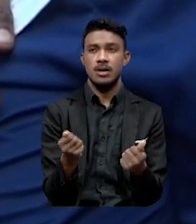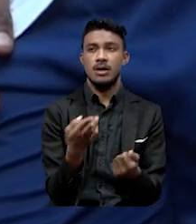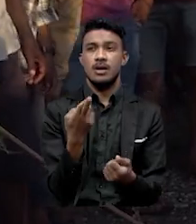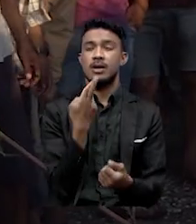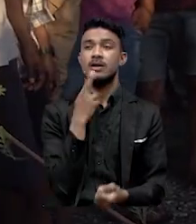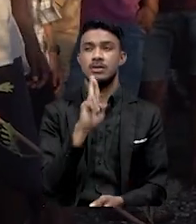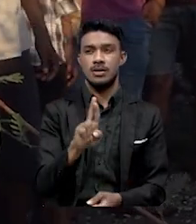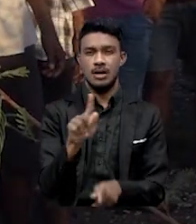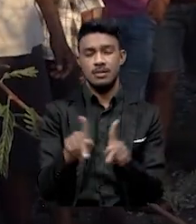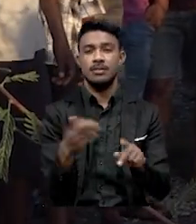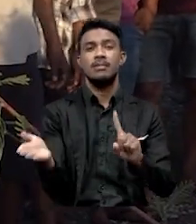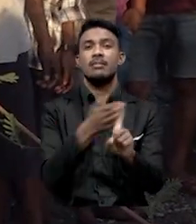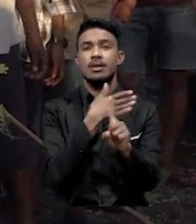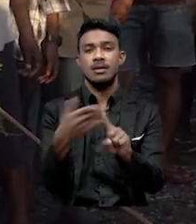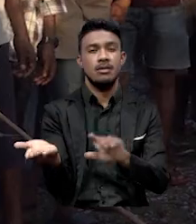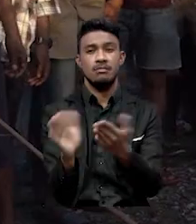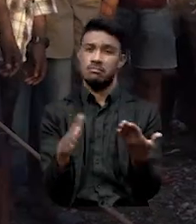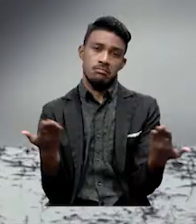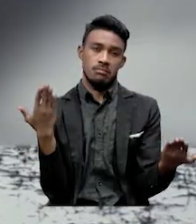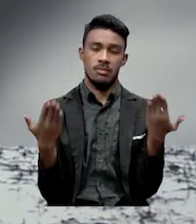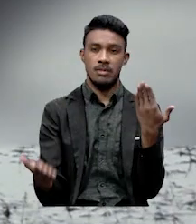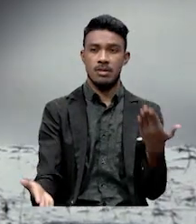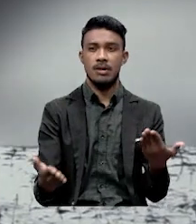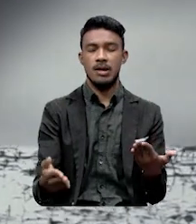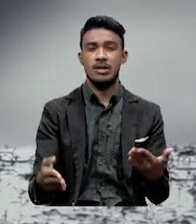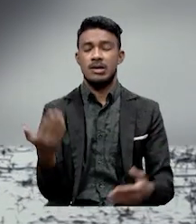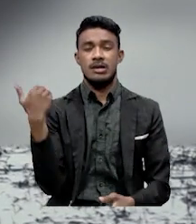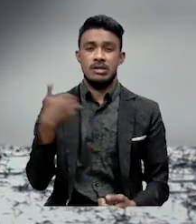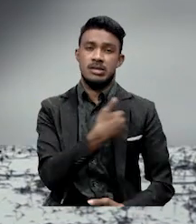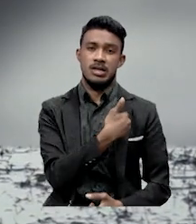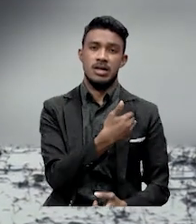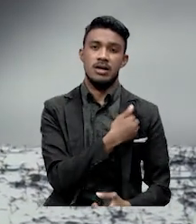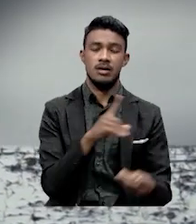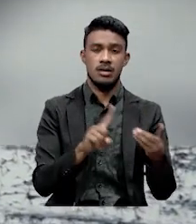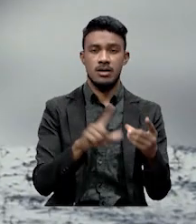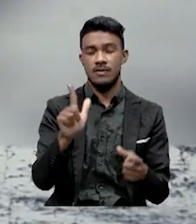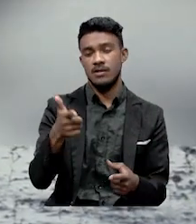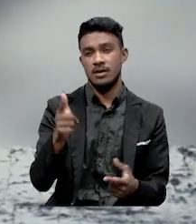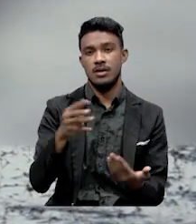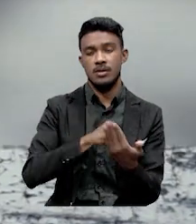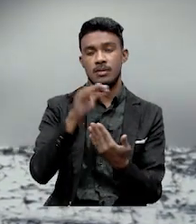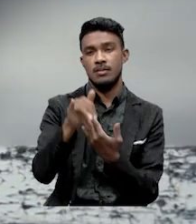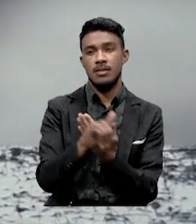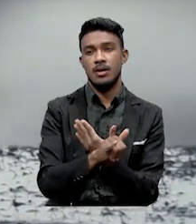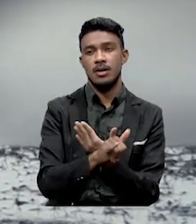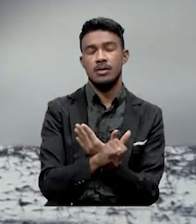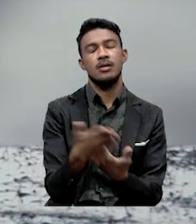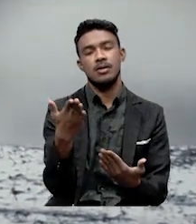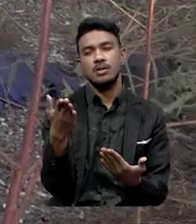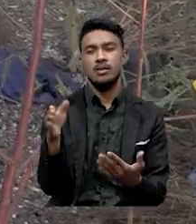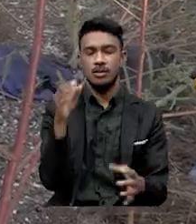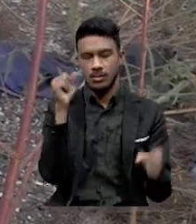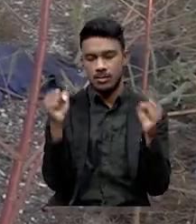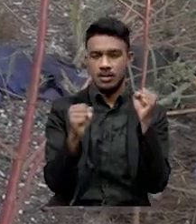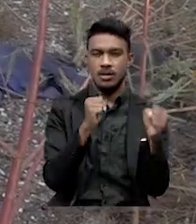servido vai em banco mato de sirak bin tin mane him to lan no va ha to lo que mar vir mal mane de jitu ne satula ne motor mai